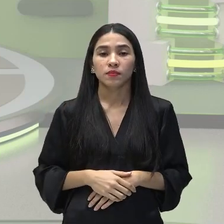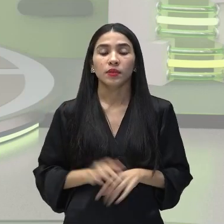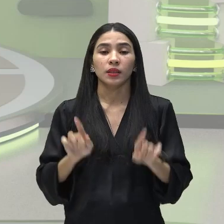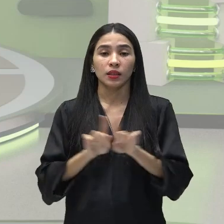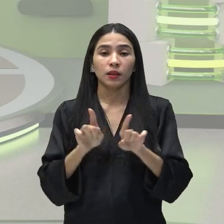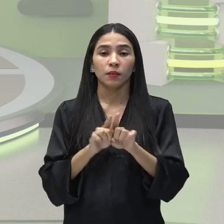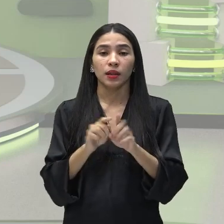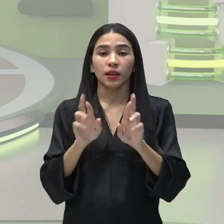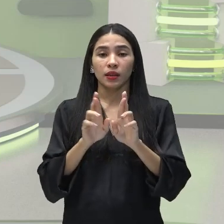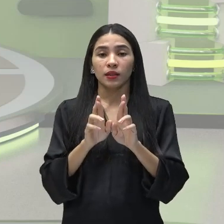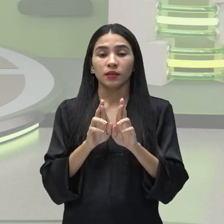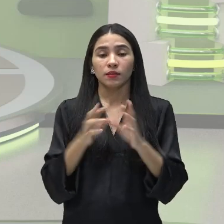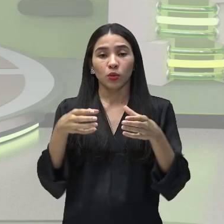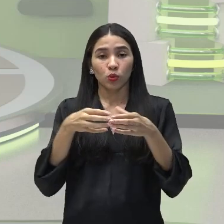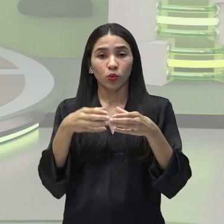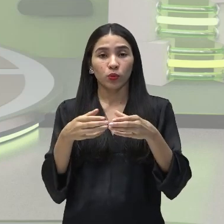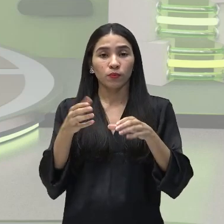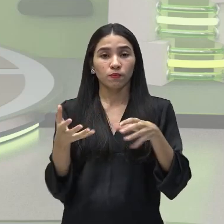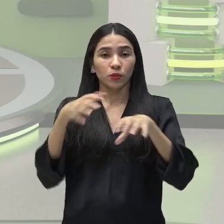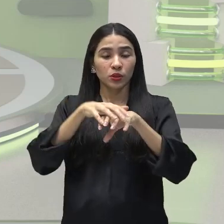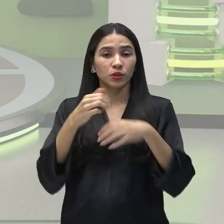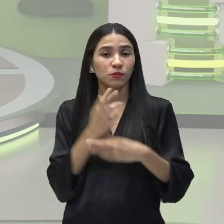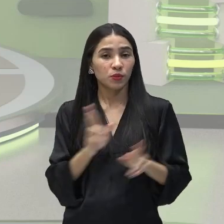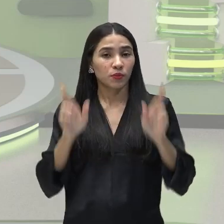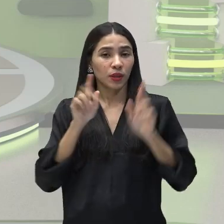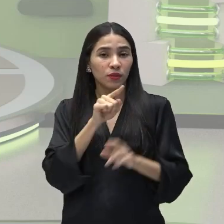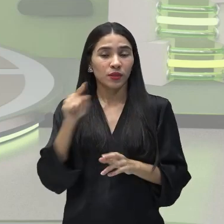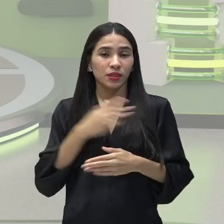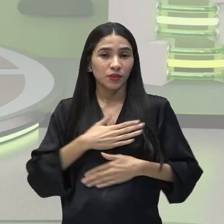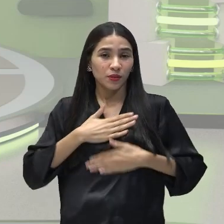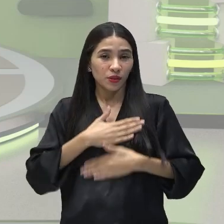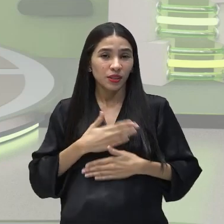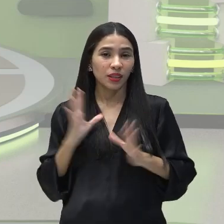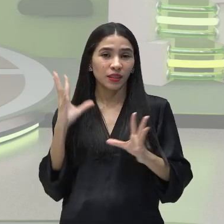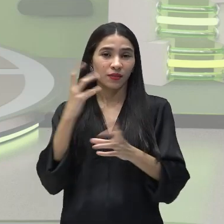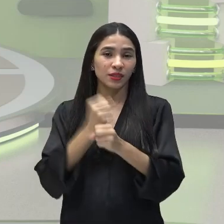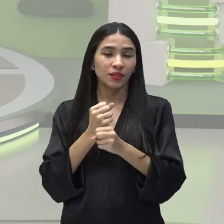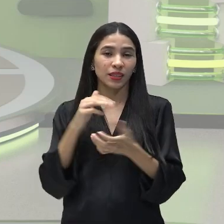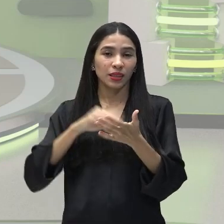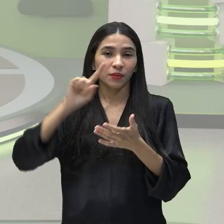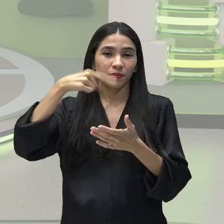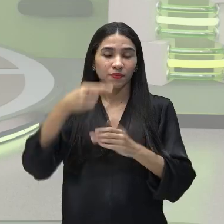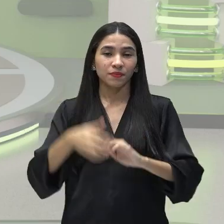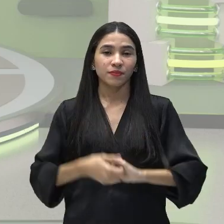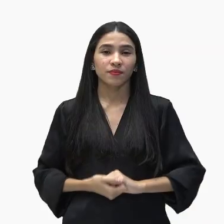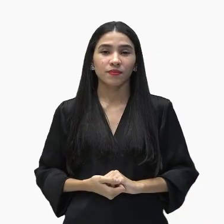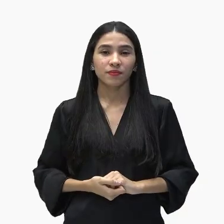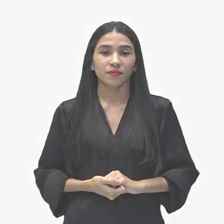protista. Espero que vocês tenham gostado da nossa breve revisão. Até a próxima!